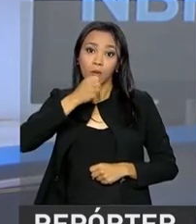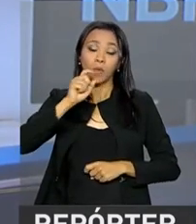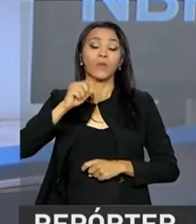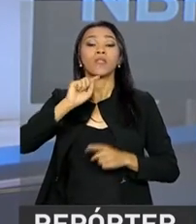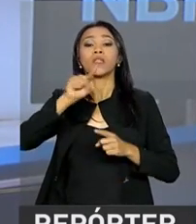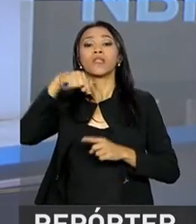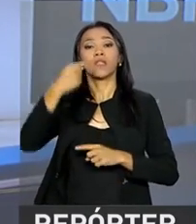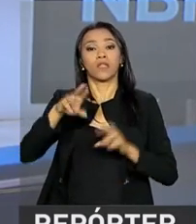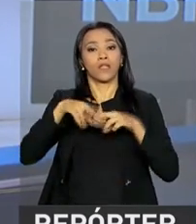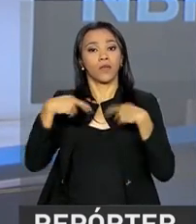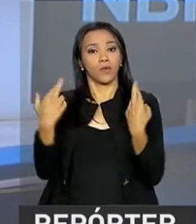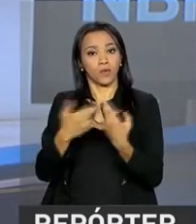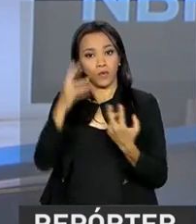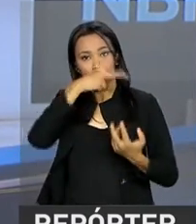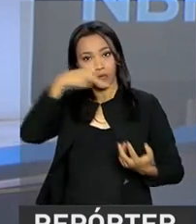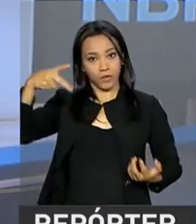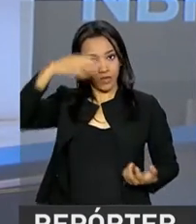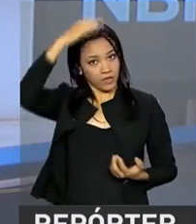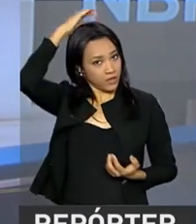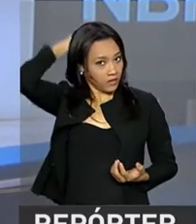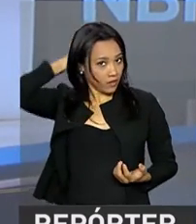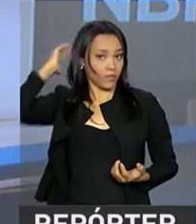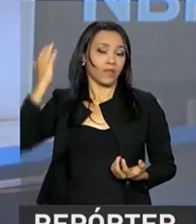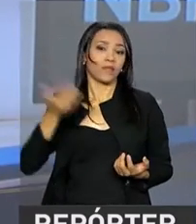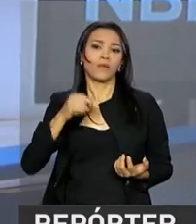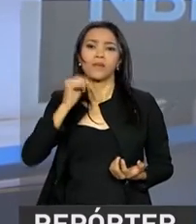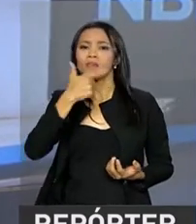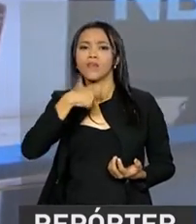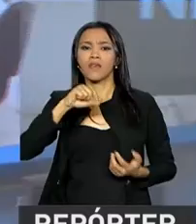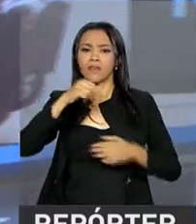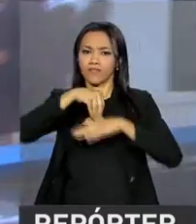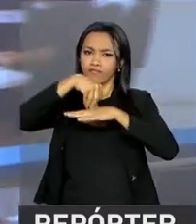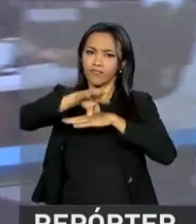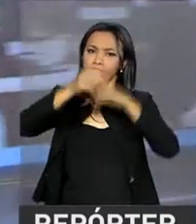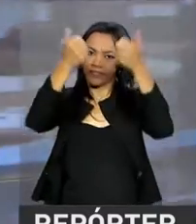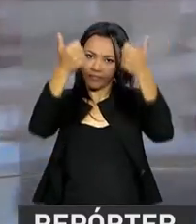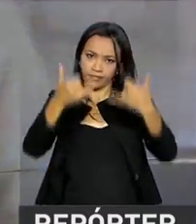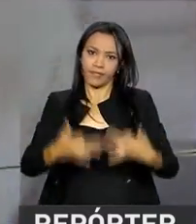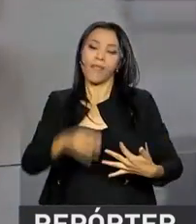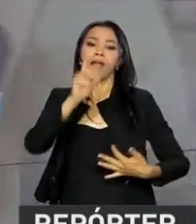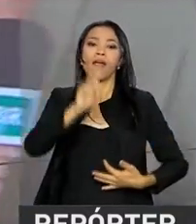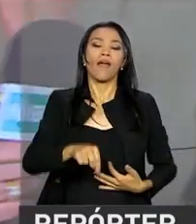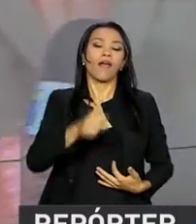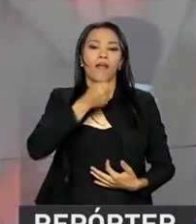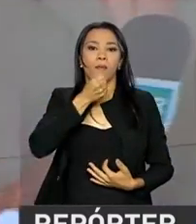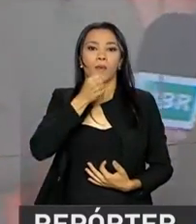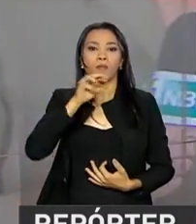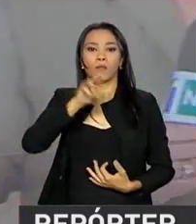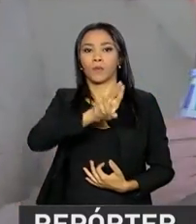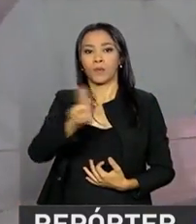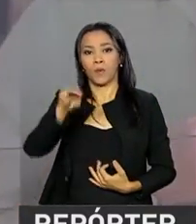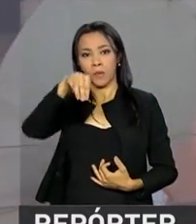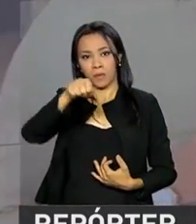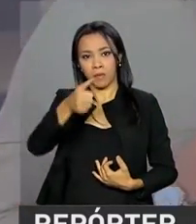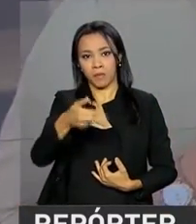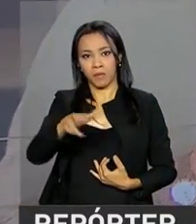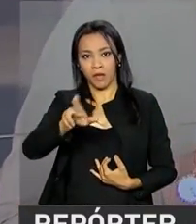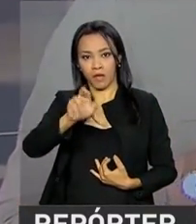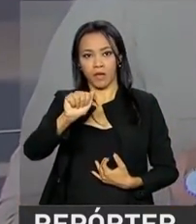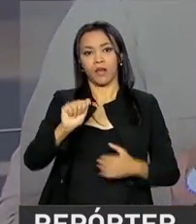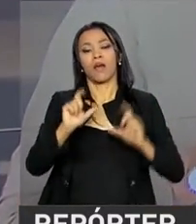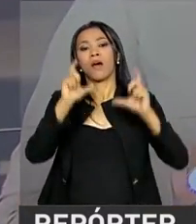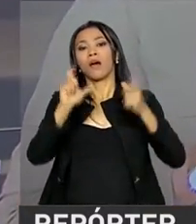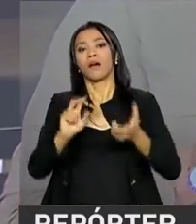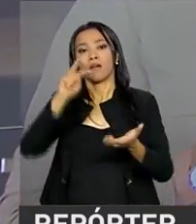michel temer no palácio do jaburu quem tem as informações ao vivo pra gente repórter maria que lupi lá no palácio do